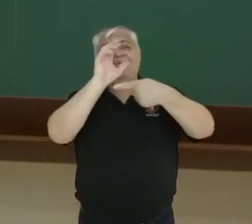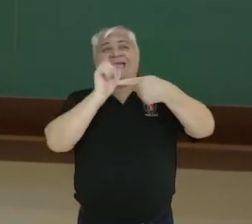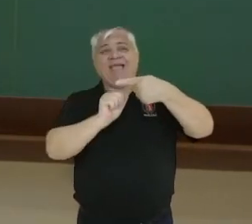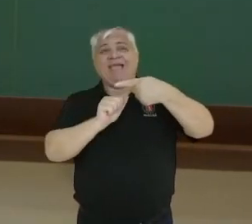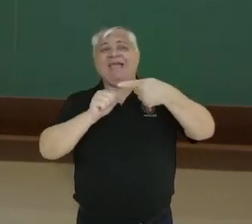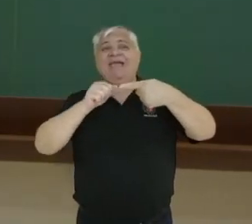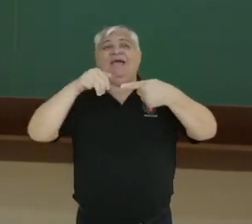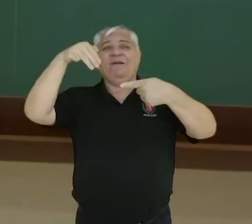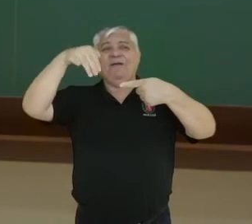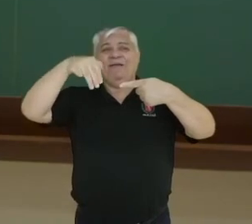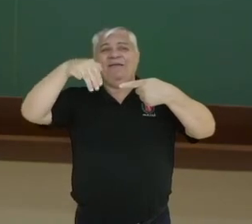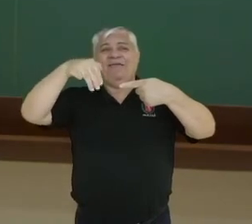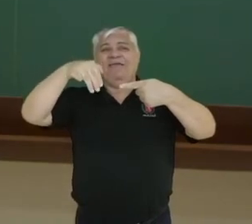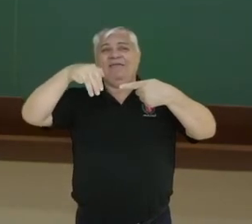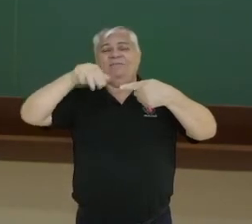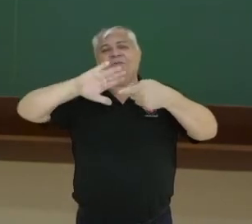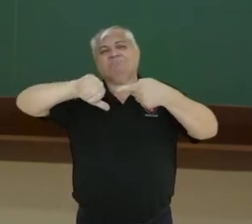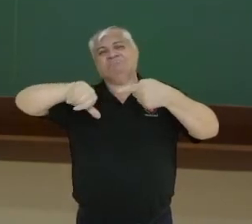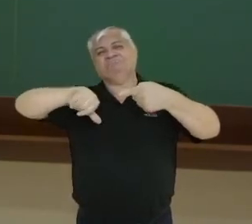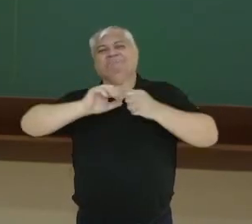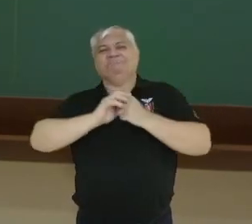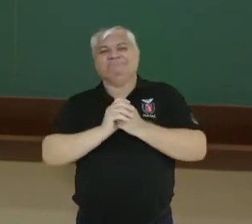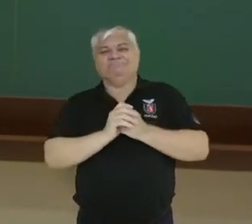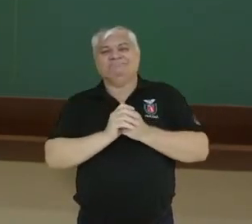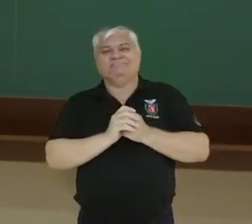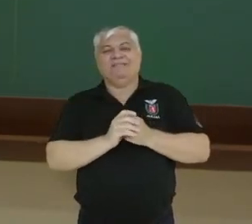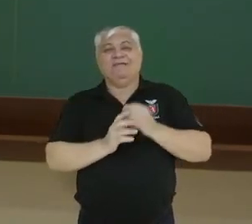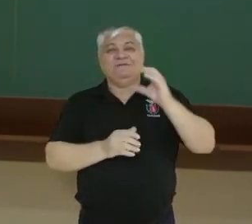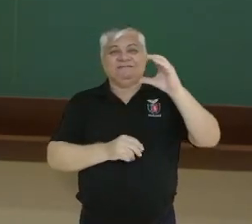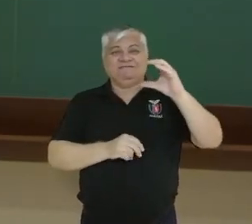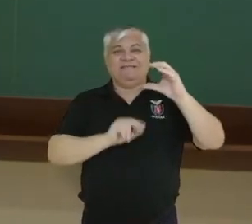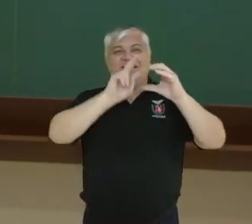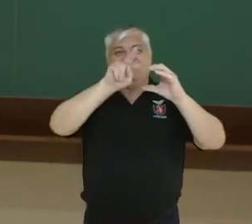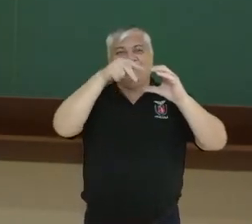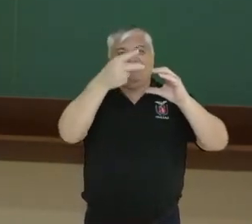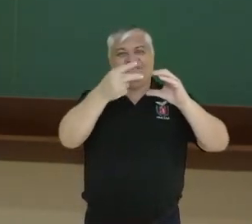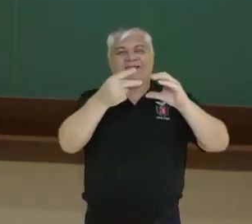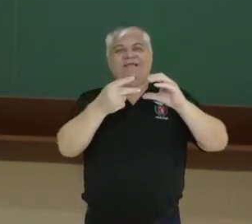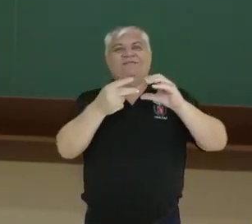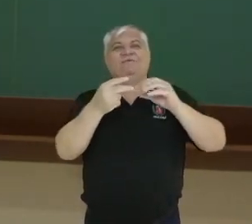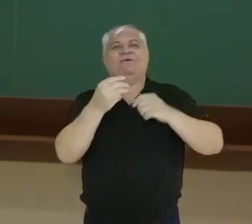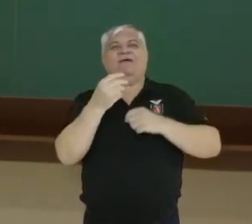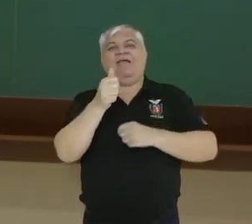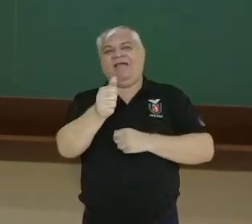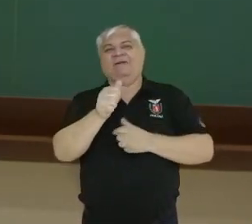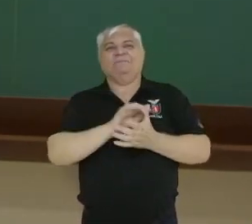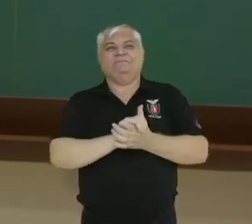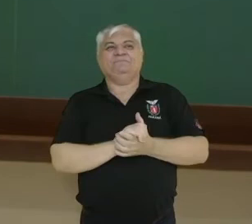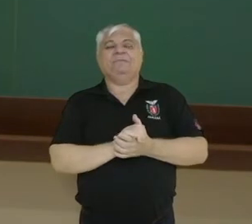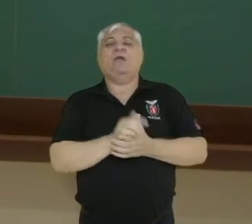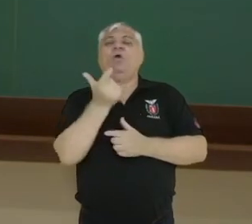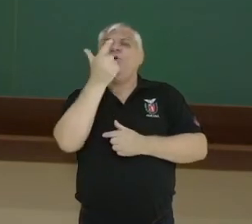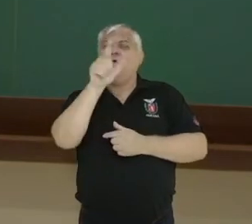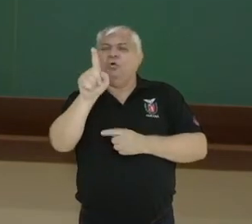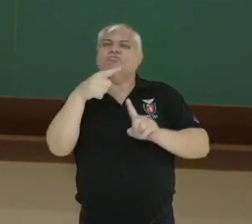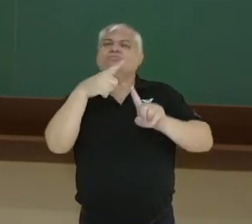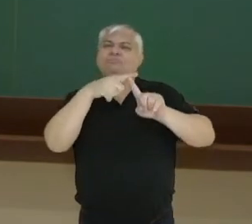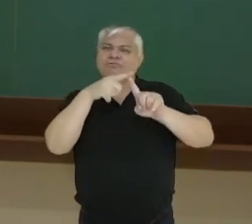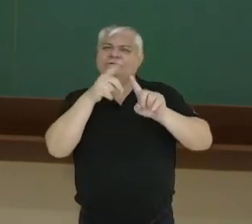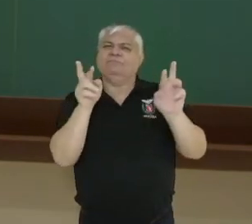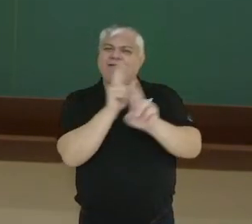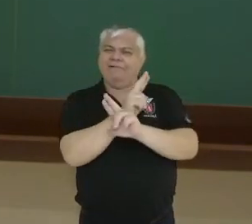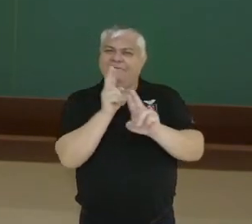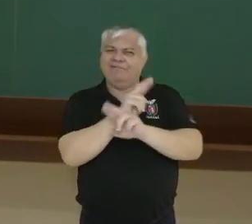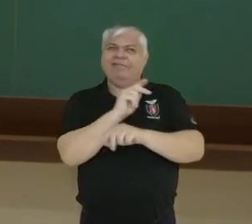ó, tá vendo? Então isolando o N, C é o quadrado sobre A. Mas eu também posso usar outras relações